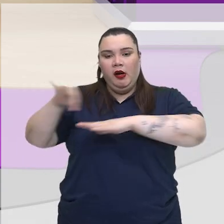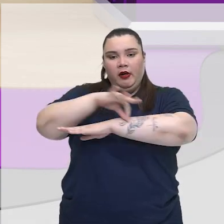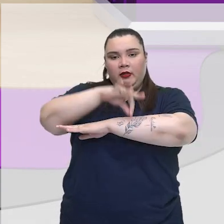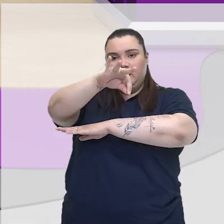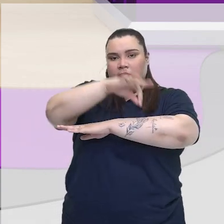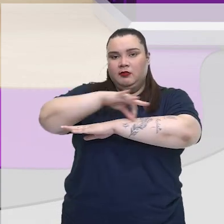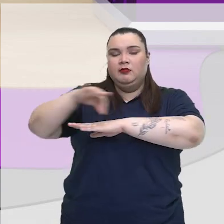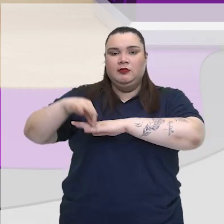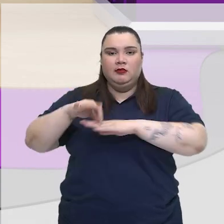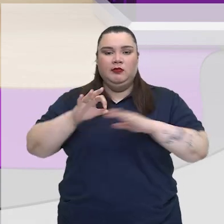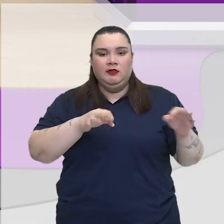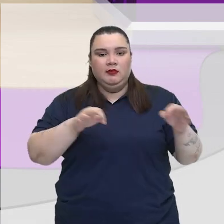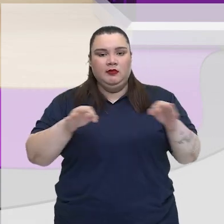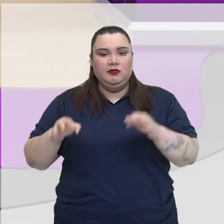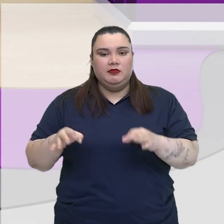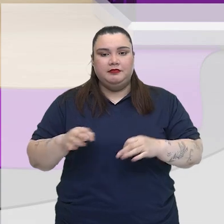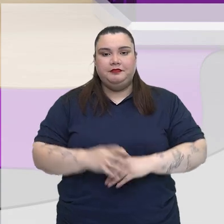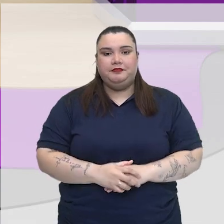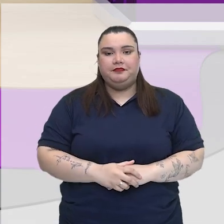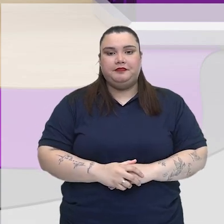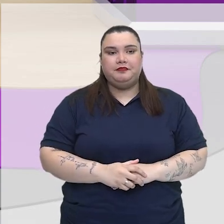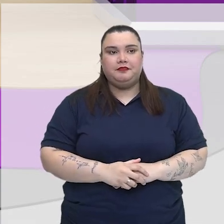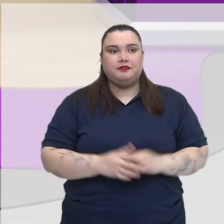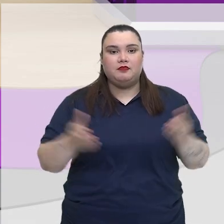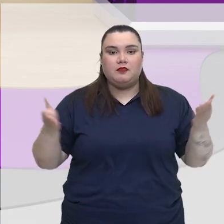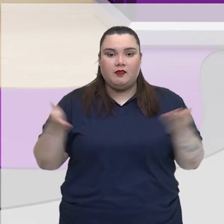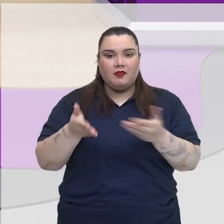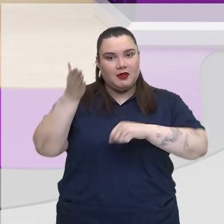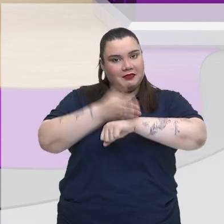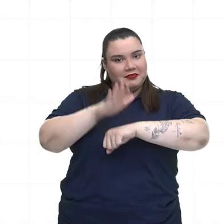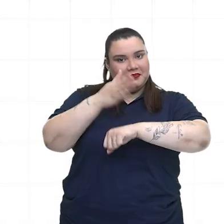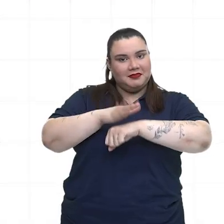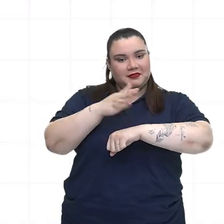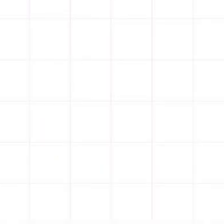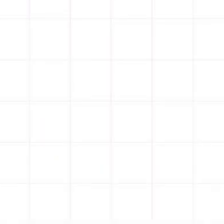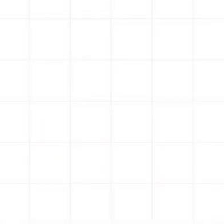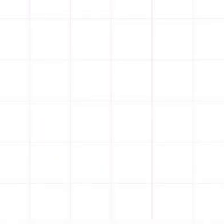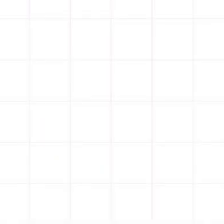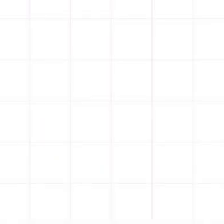né? Muito legal aí. Muito bem, vamos exercitar um pouquinho?